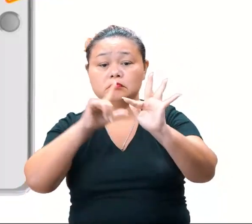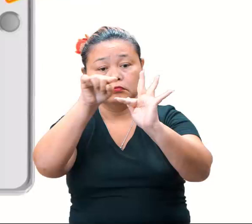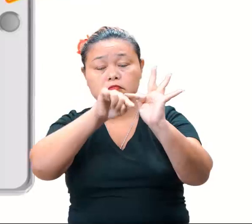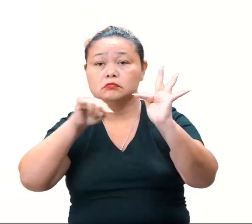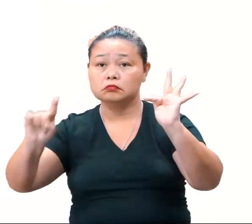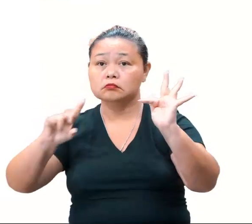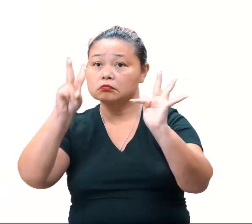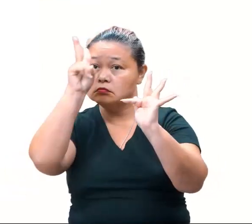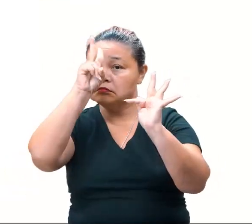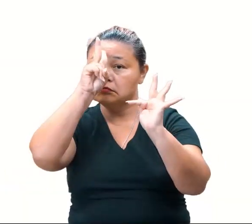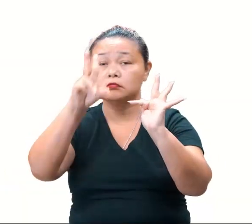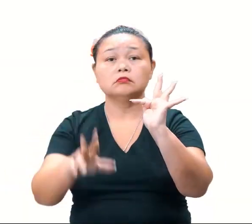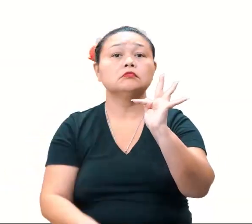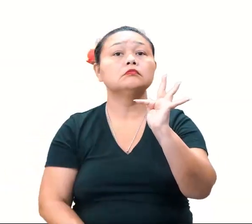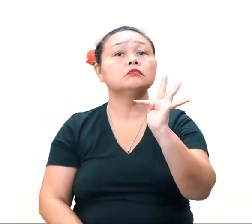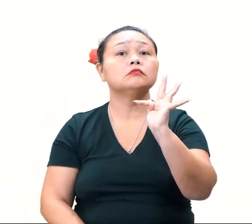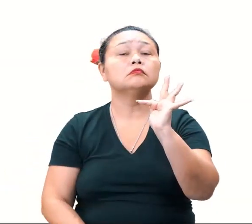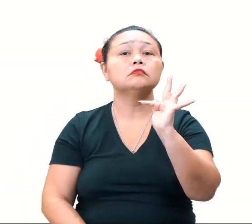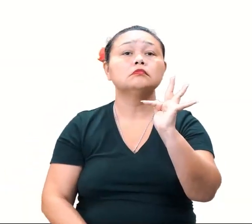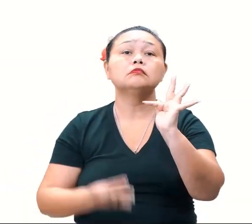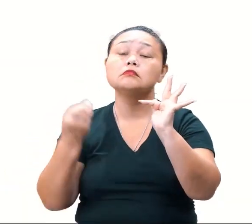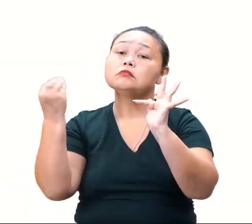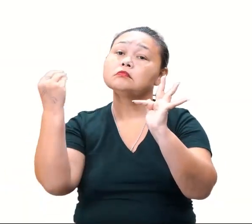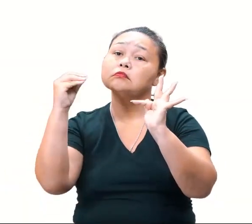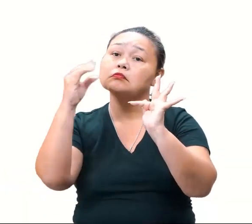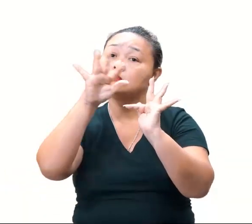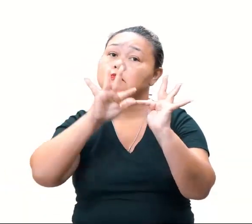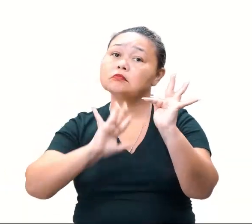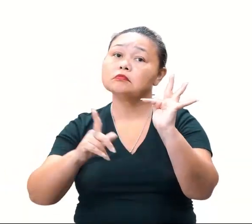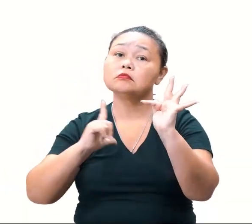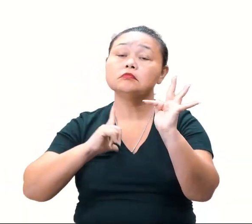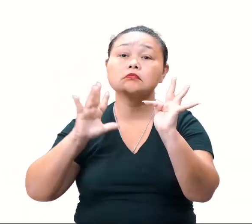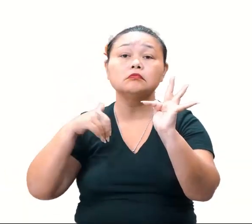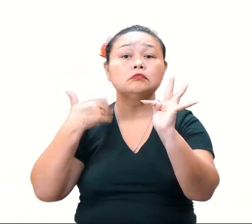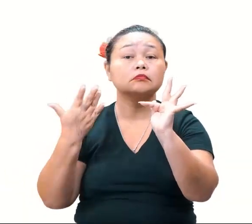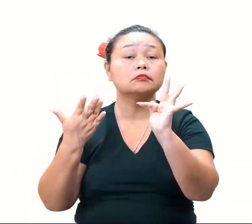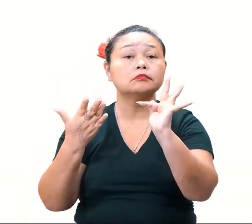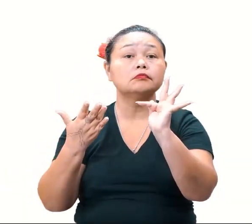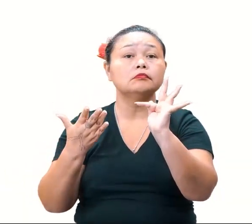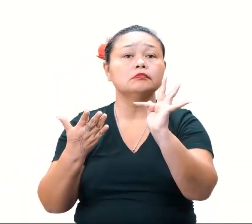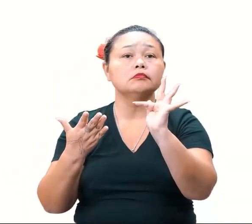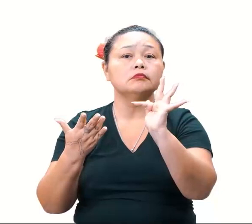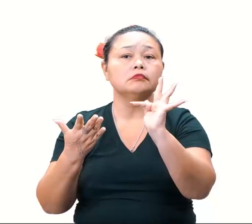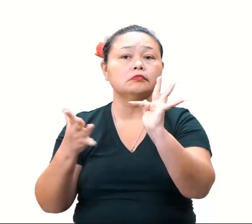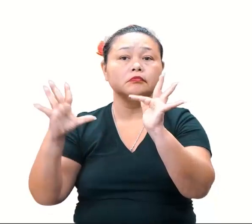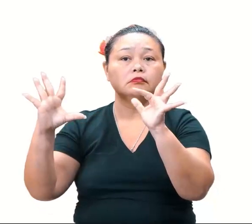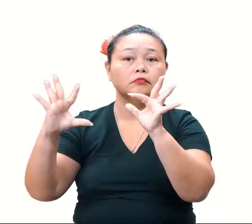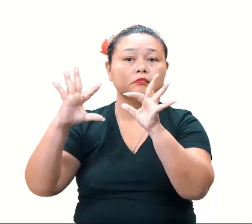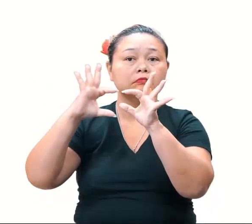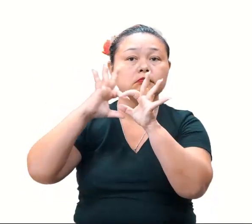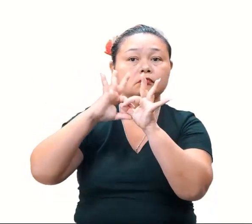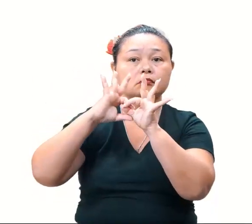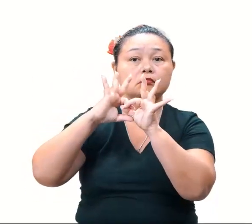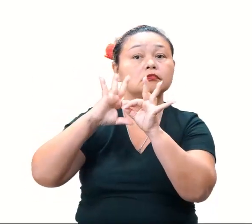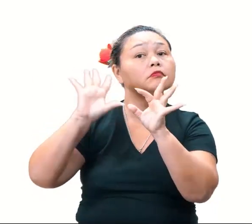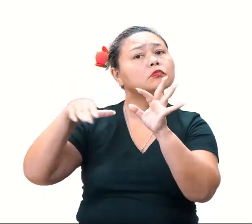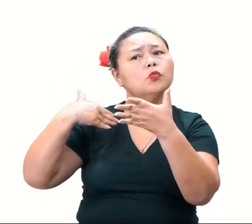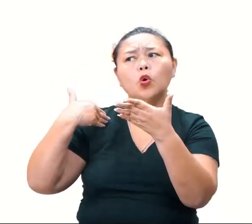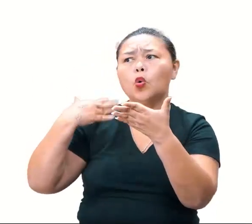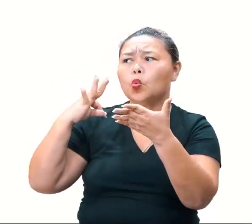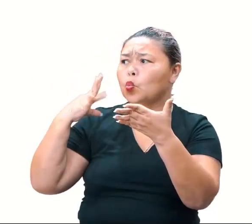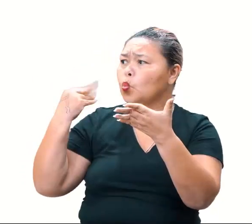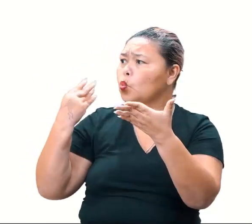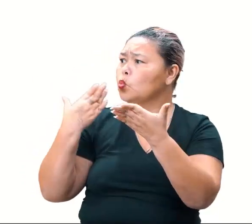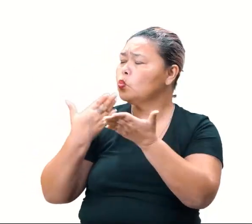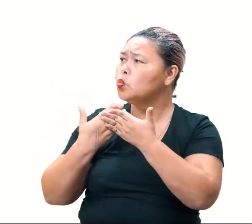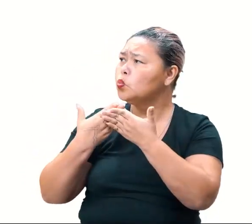lembrar. Verdade. E para construir o gráfico, nada mais é do que associar tudo o que nós estudamos. E aí nós